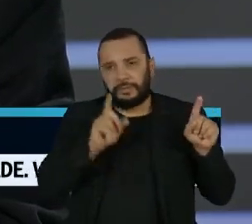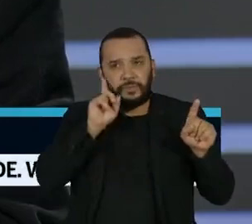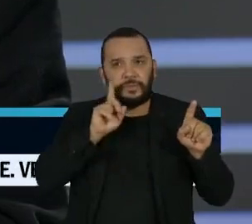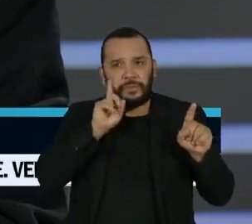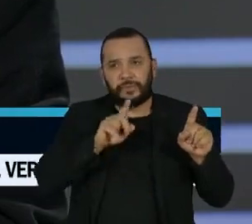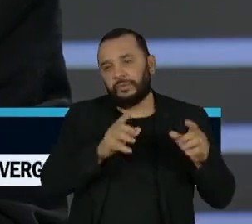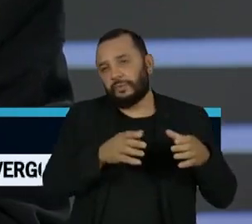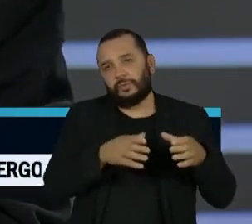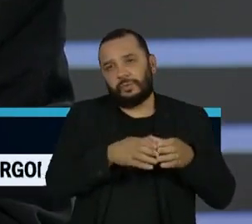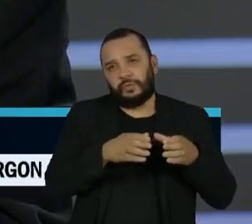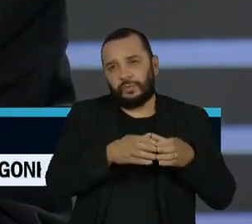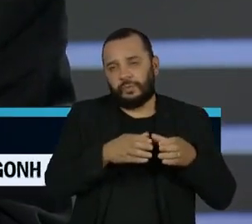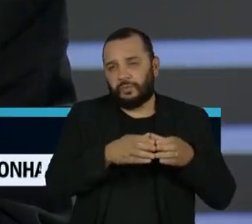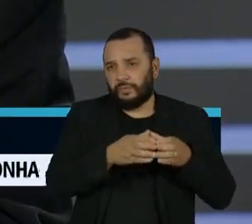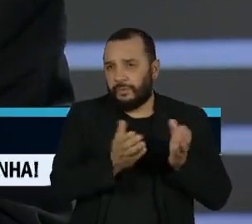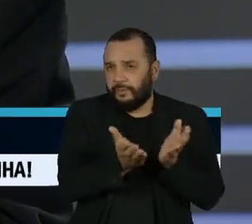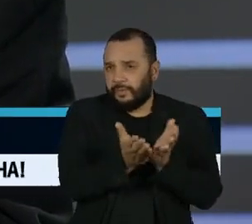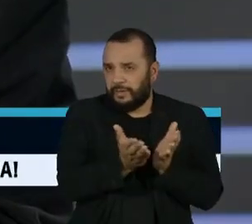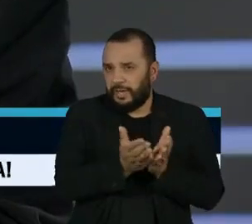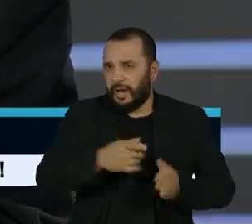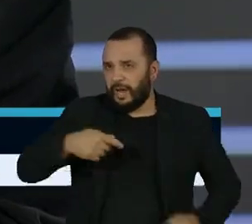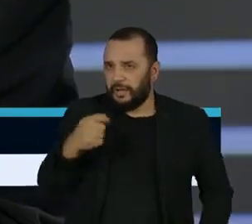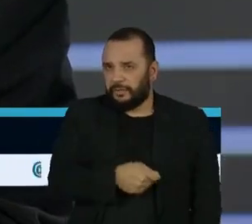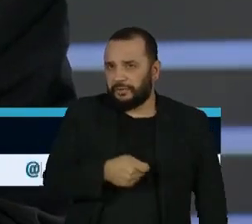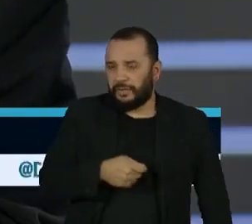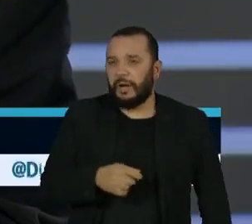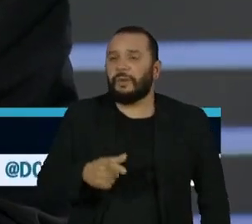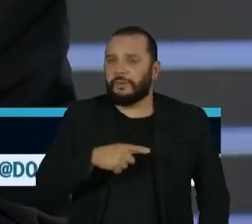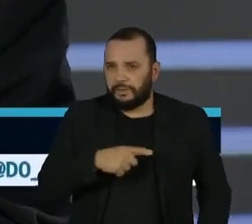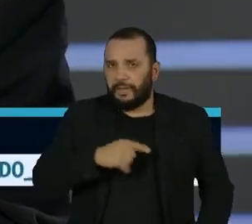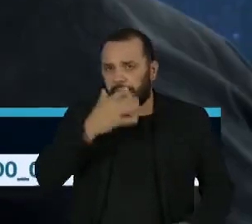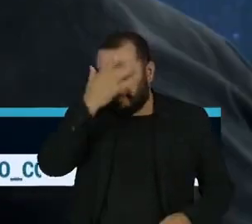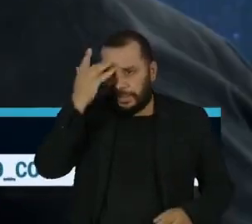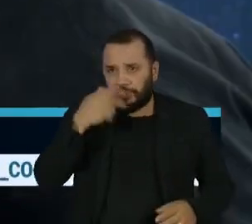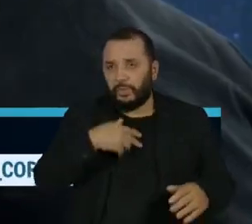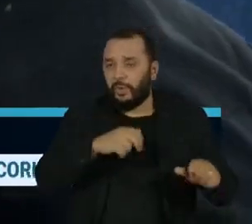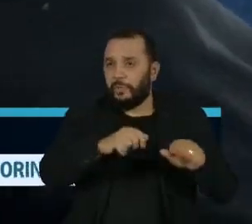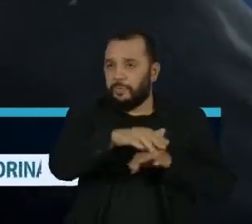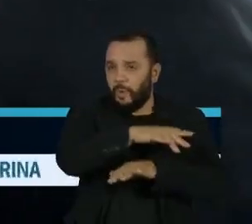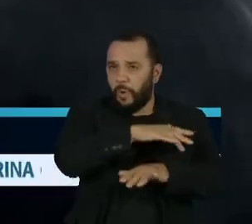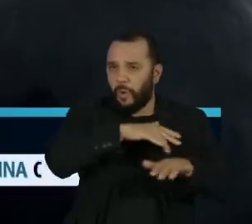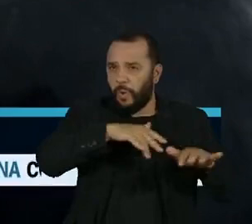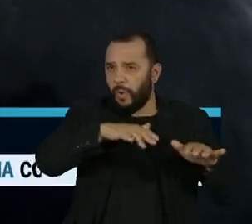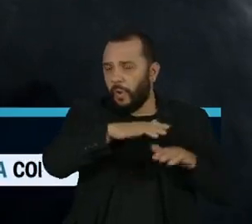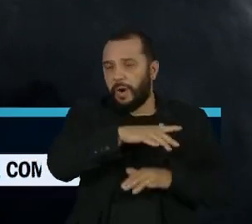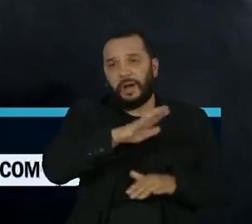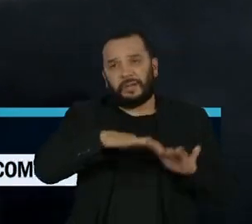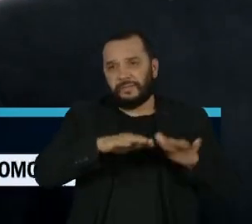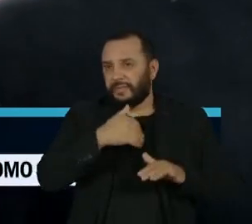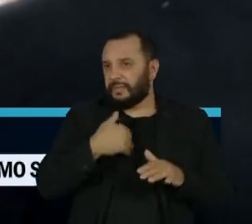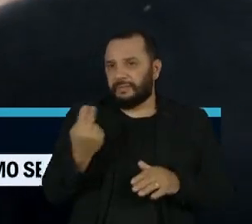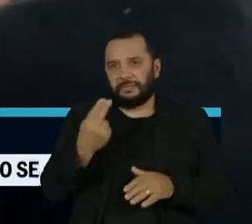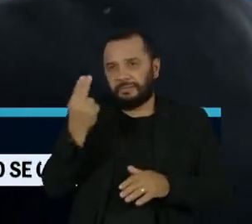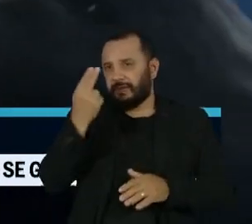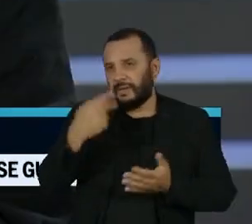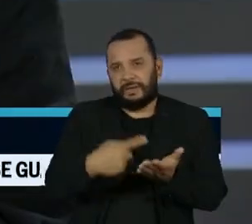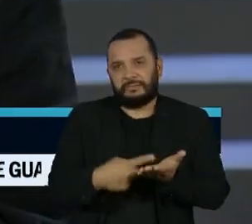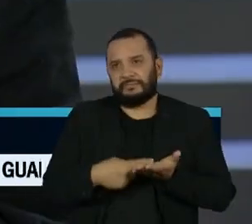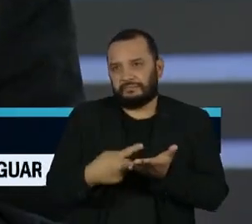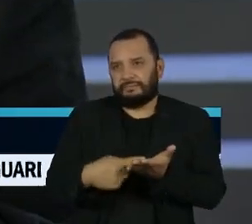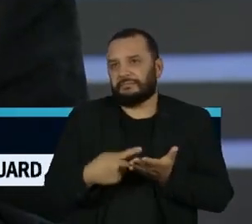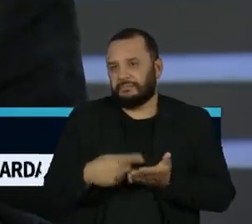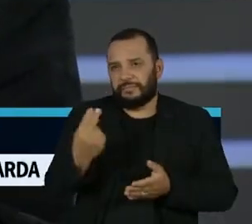radicais, se eles têm número e massa de pessoas, pode se tornar inegociável, como a gente vê nos Estados Unidos. Isso não significa